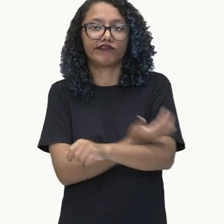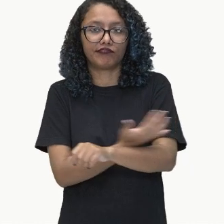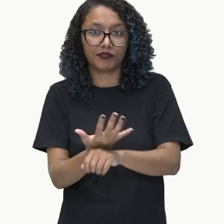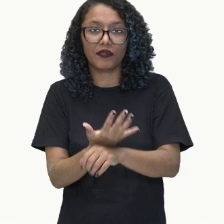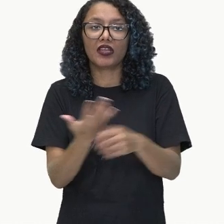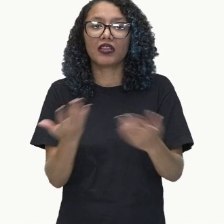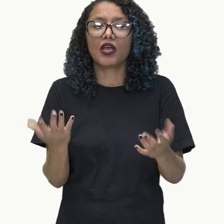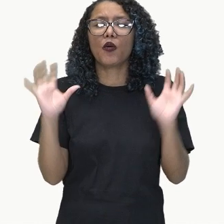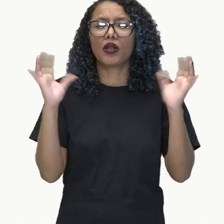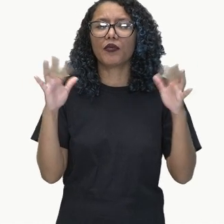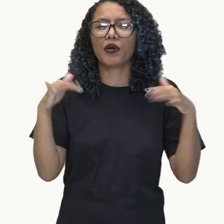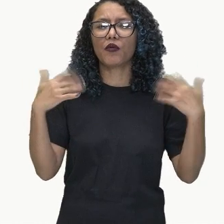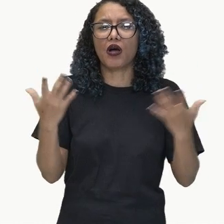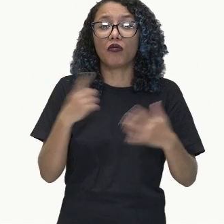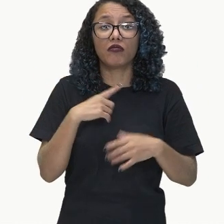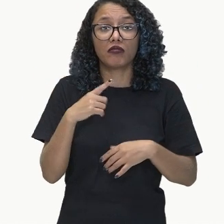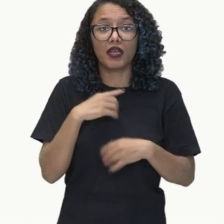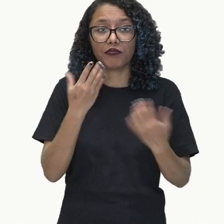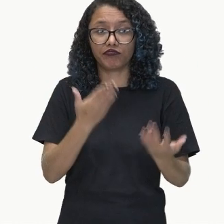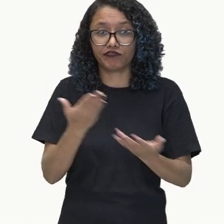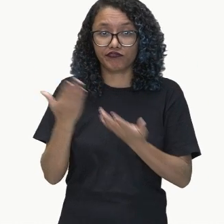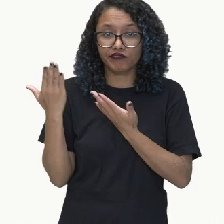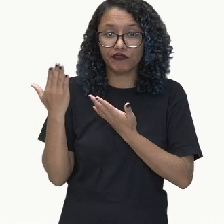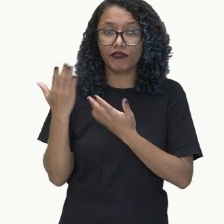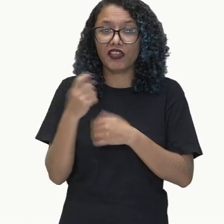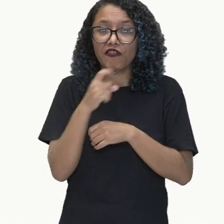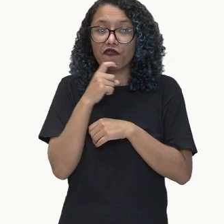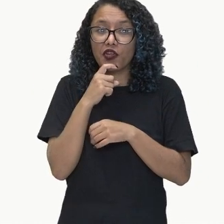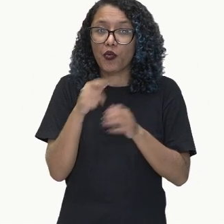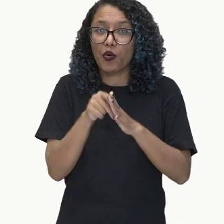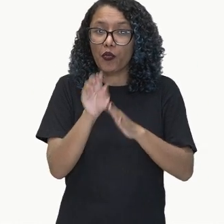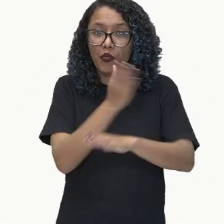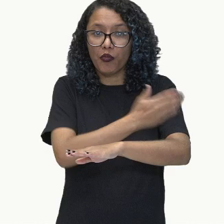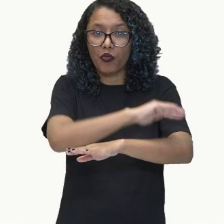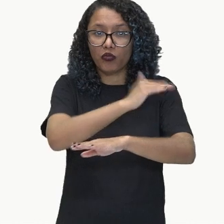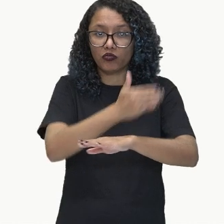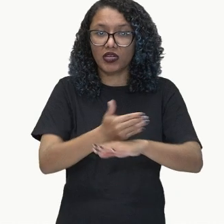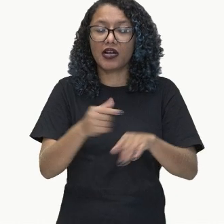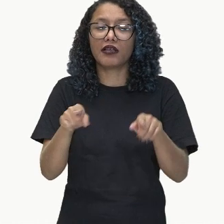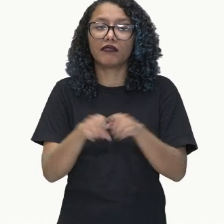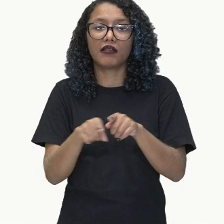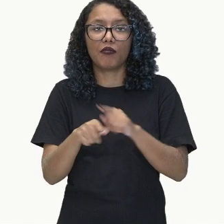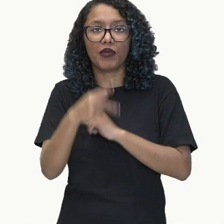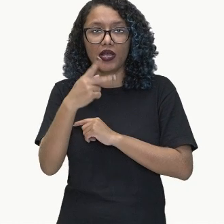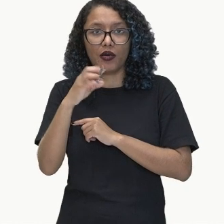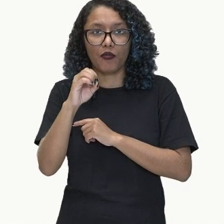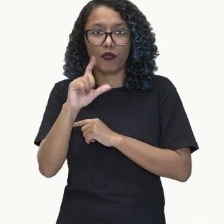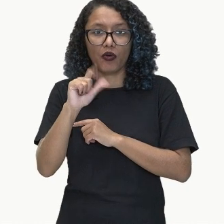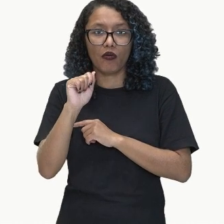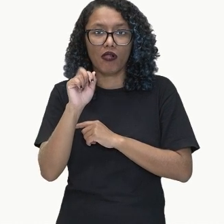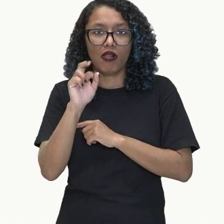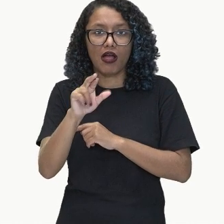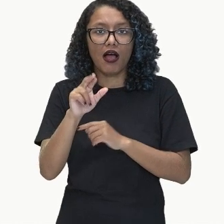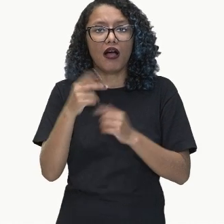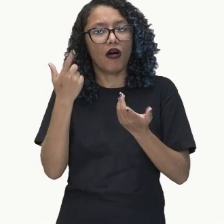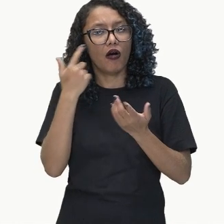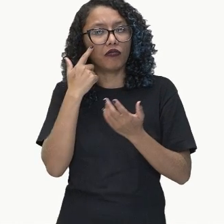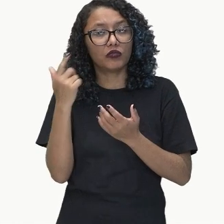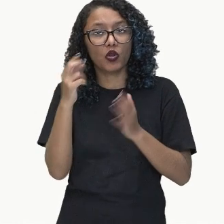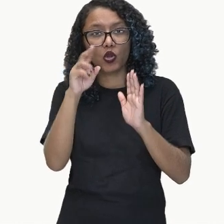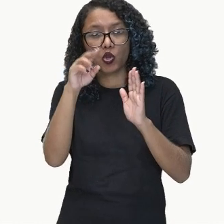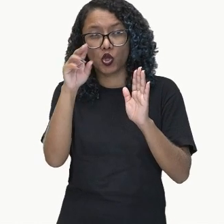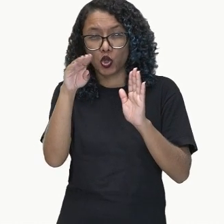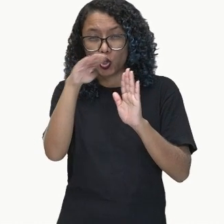clima? Frio de montanha, clima polar, frio, temperado, mediterrâneo,